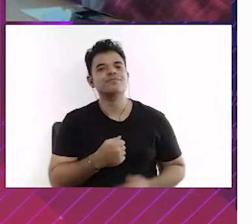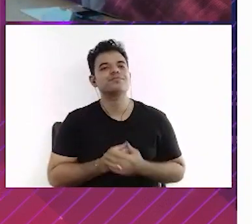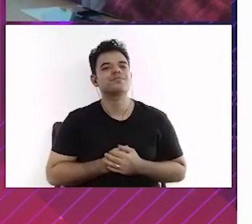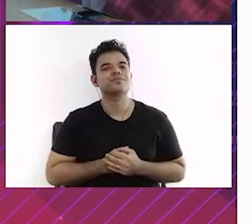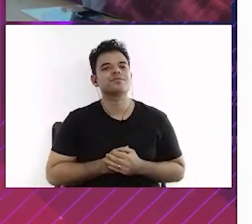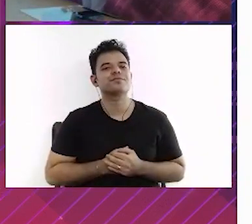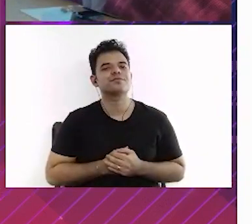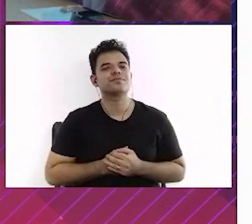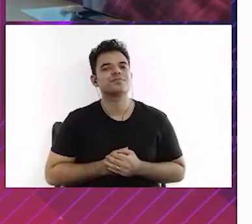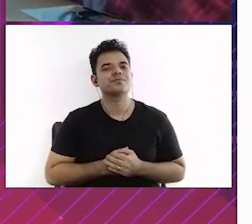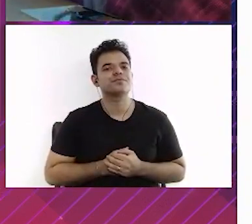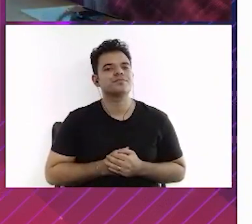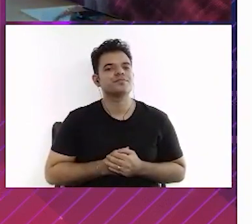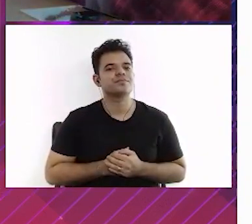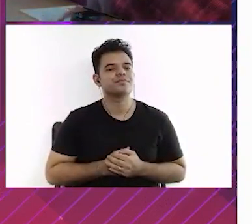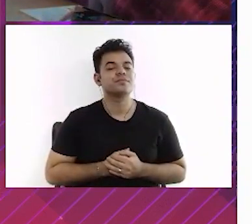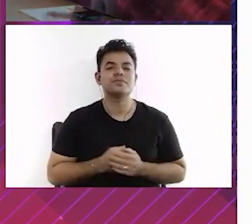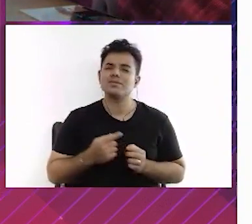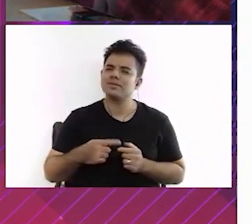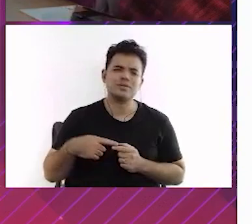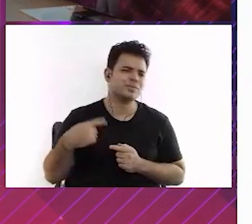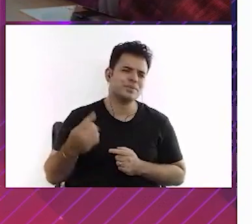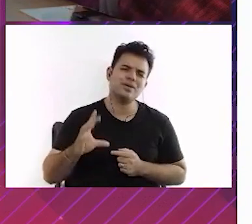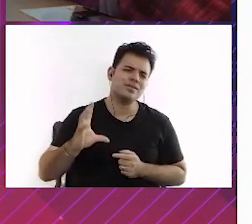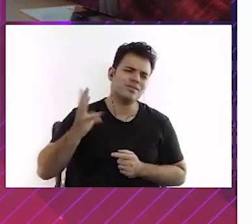E depois, o que é que aconteceu?